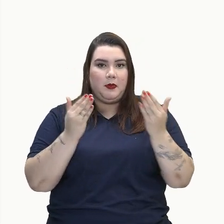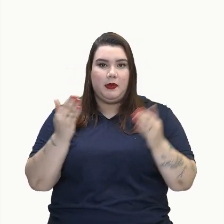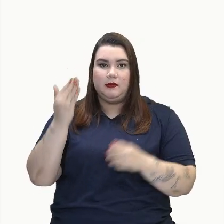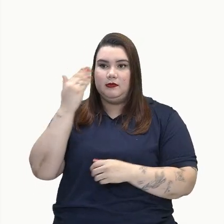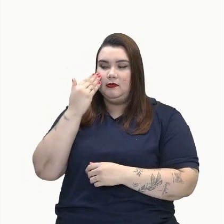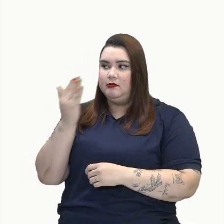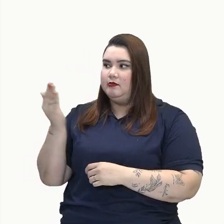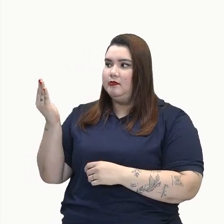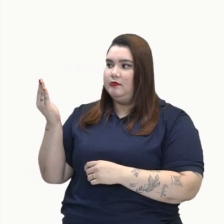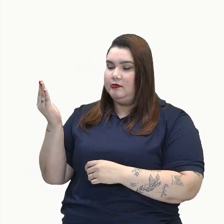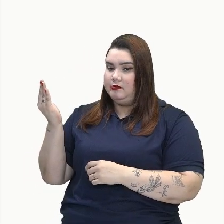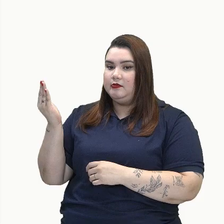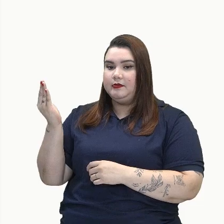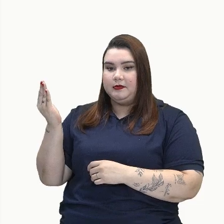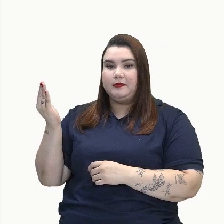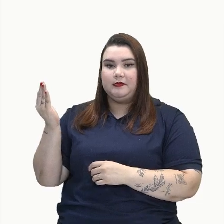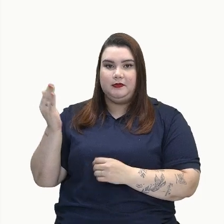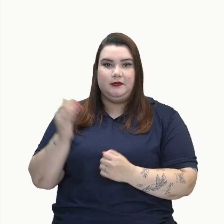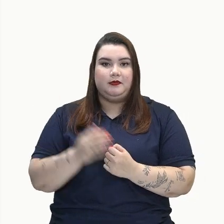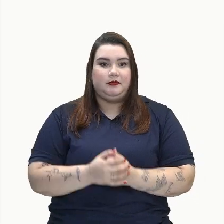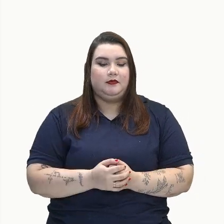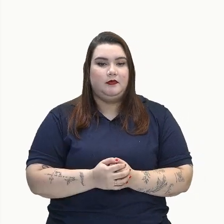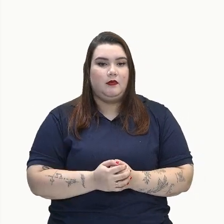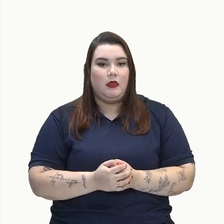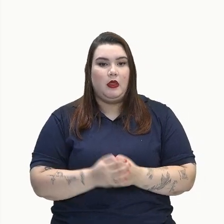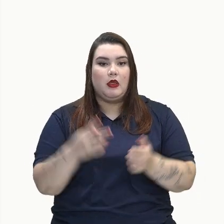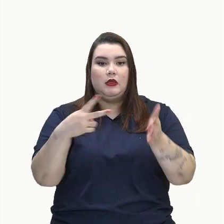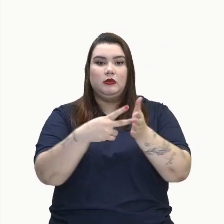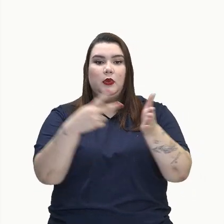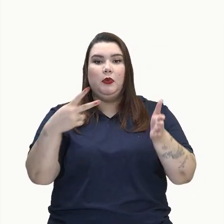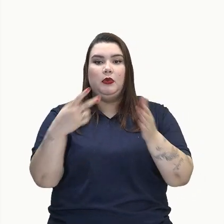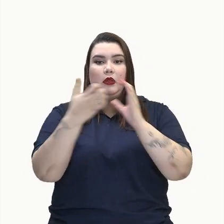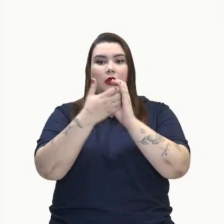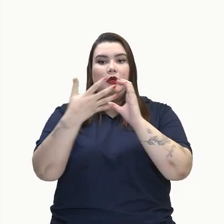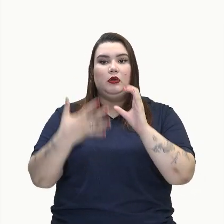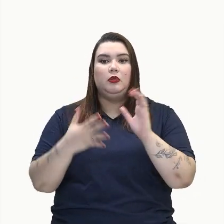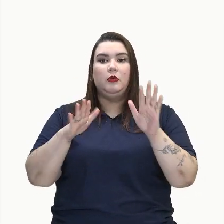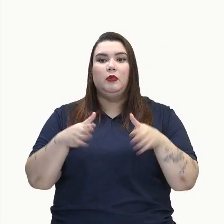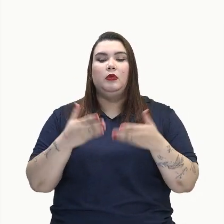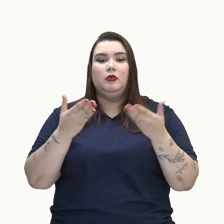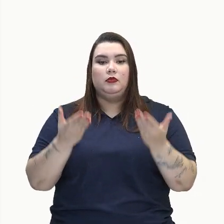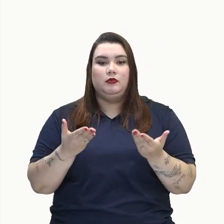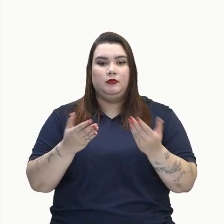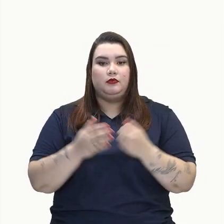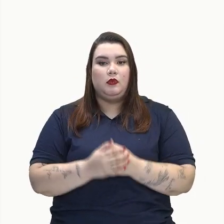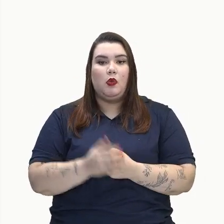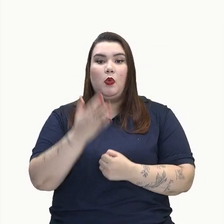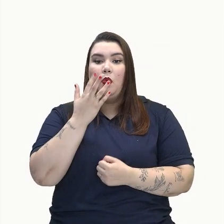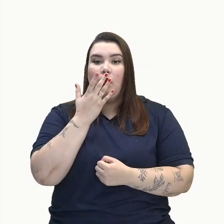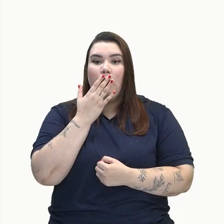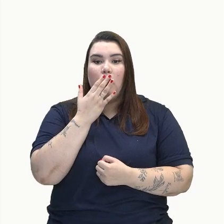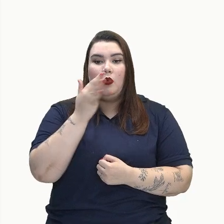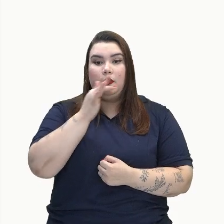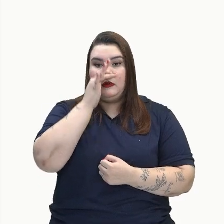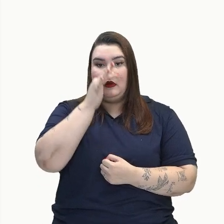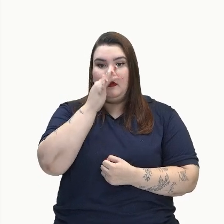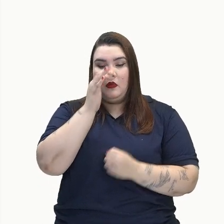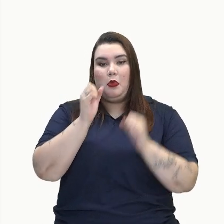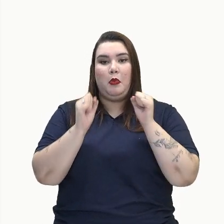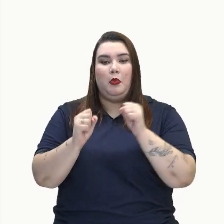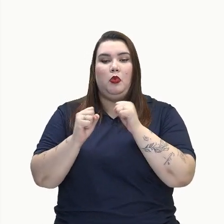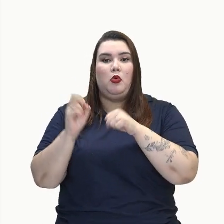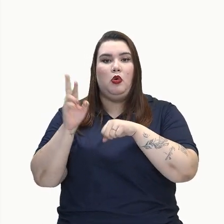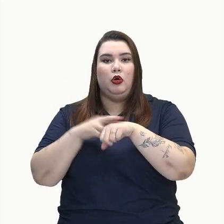do que ele buscava observar na flor? A segunda característica é cor da flor. Ela poderia ser